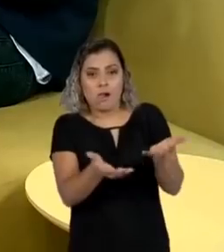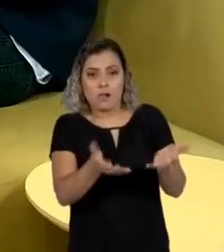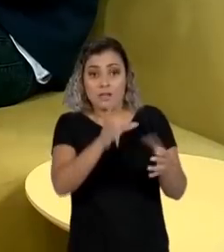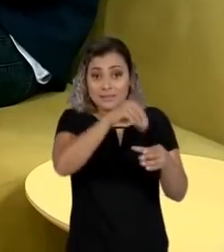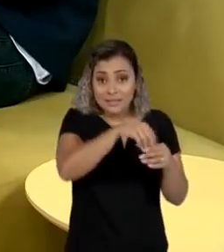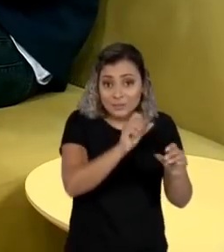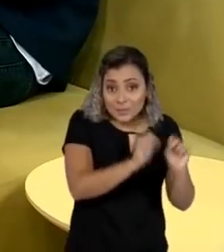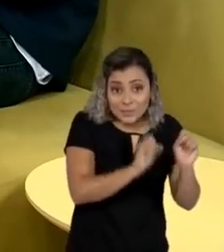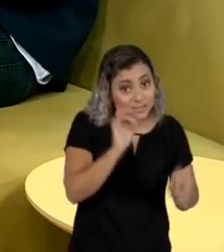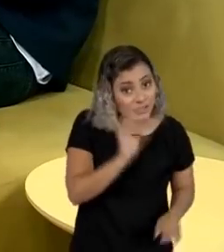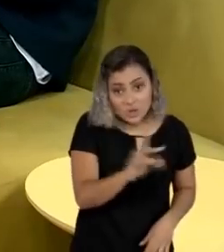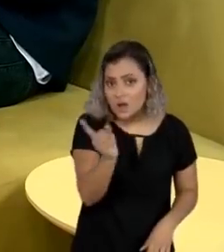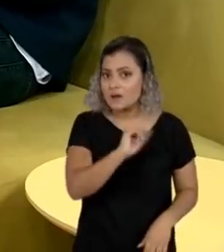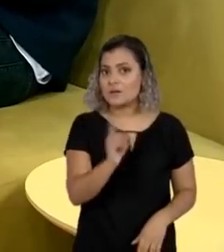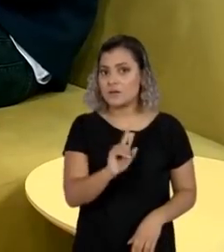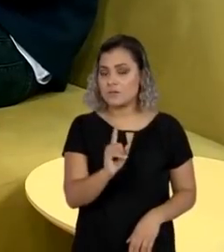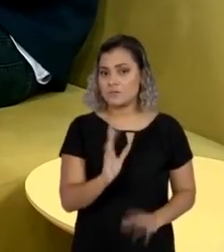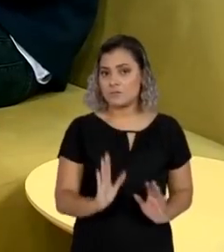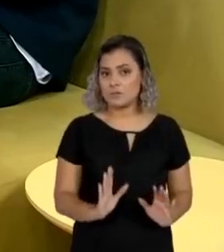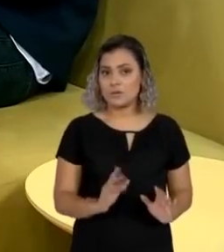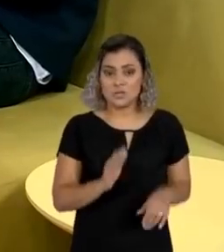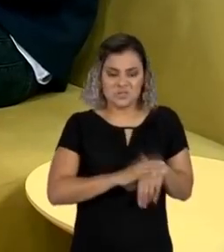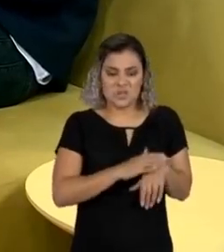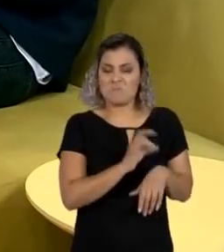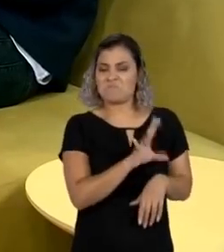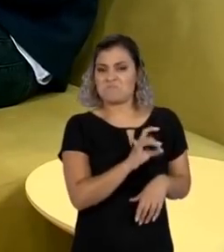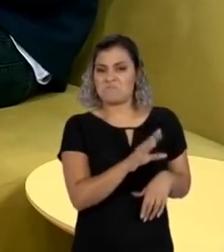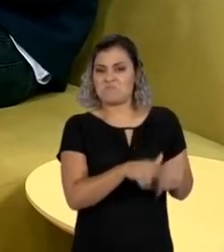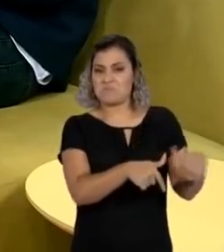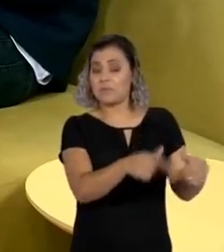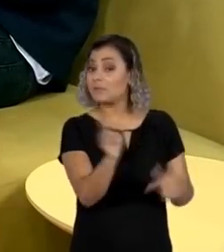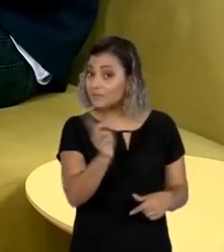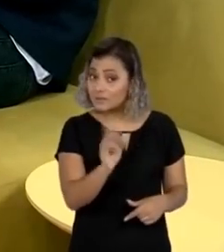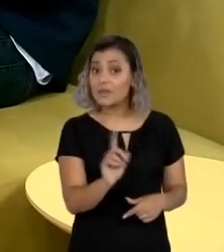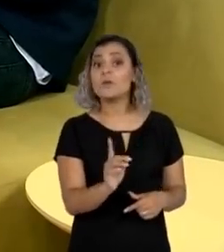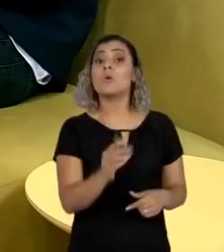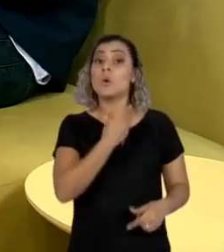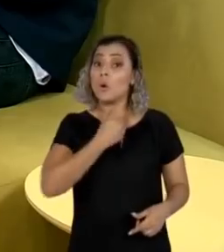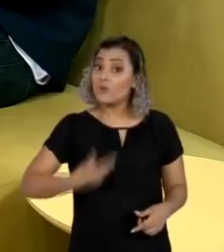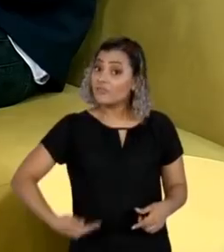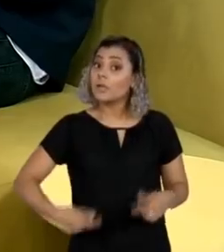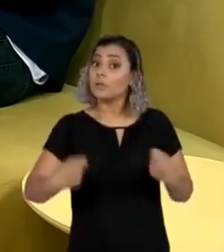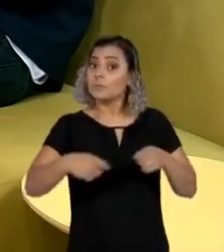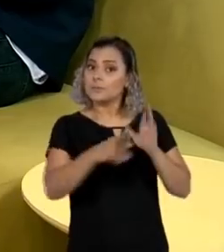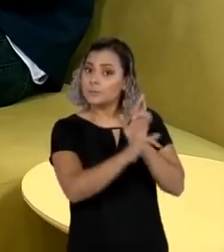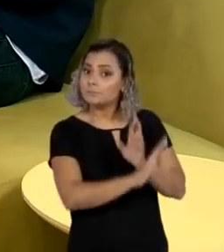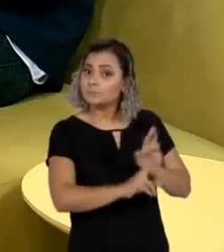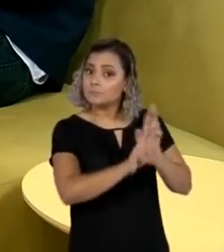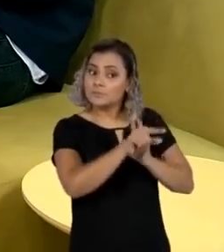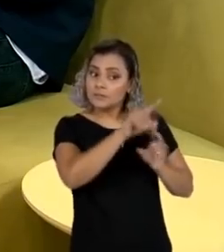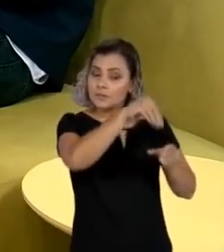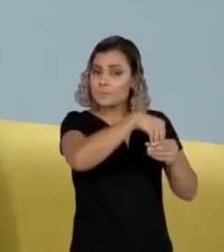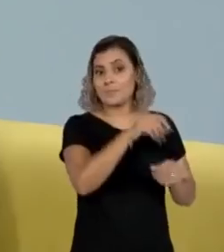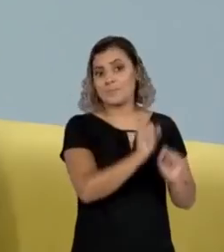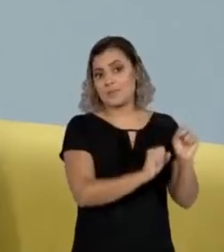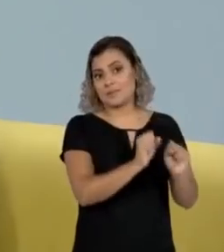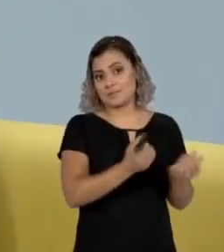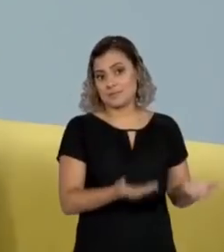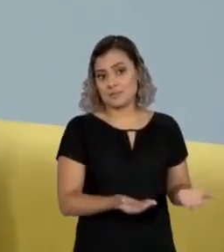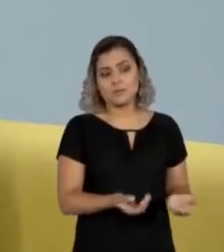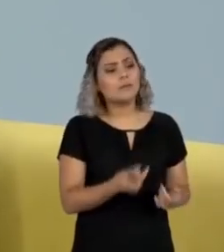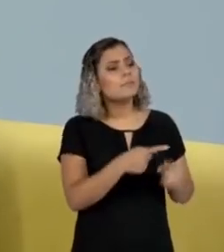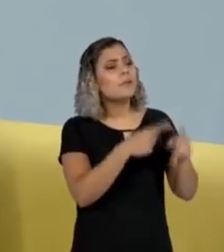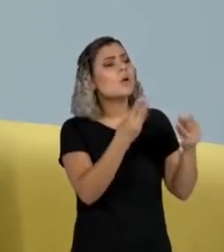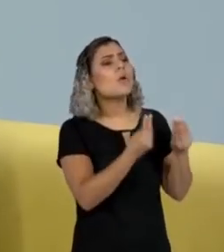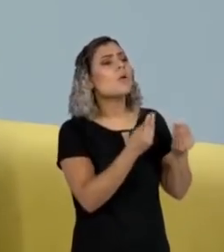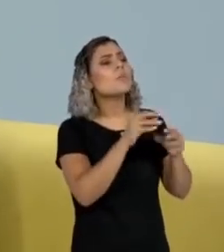as empresas não farão isto por conta própria, né? Isso aí passa pela regulação do Estado. Né? E por parte do funcionário,